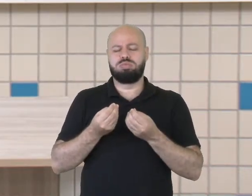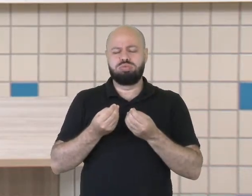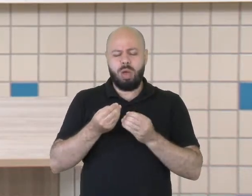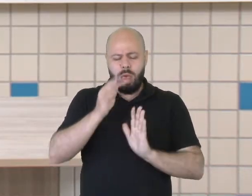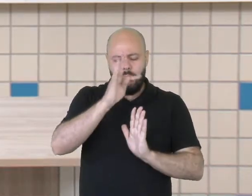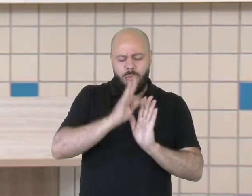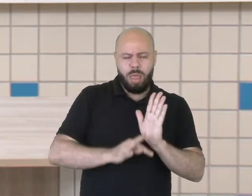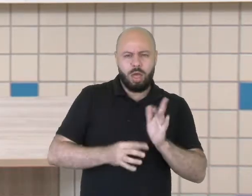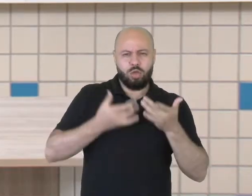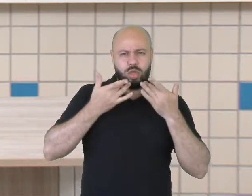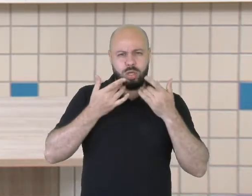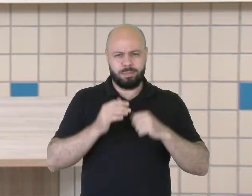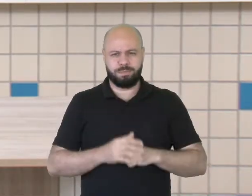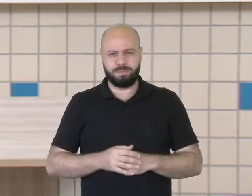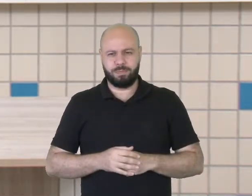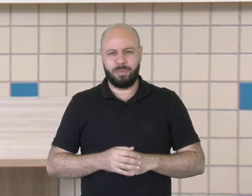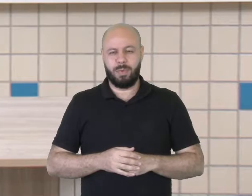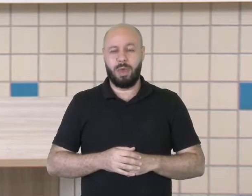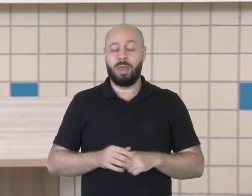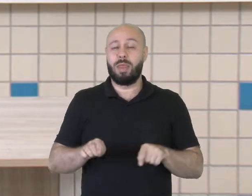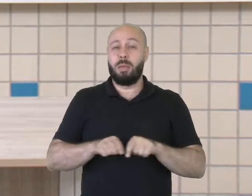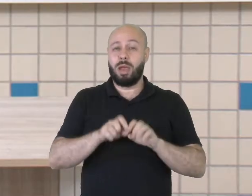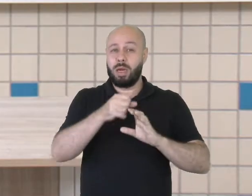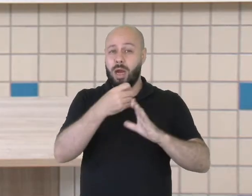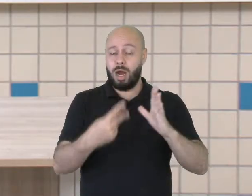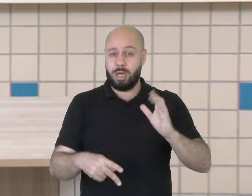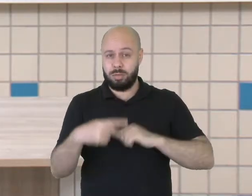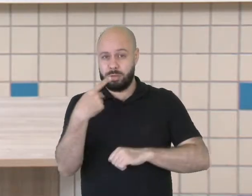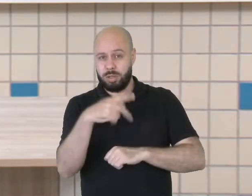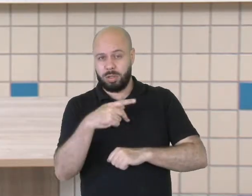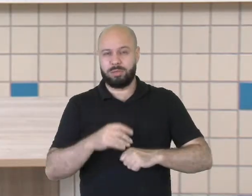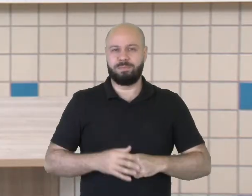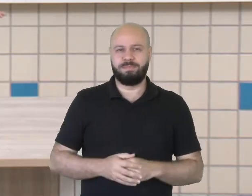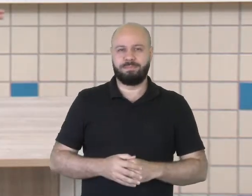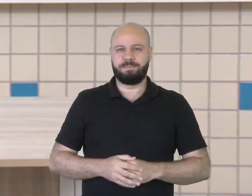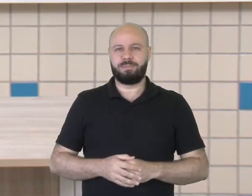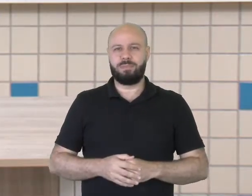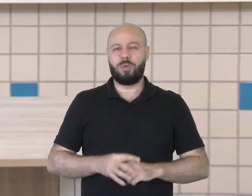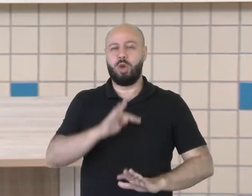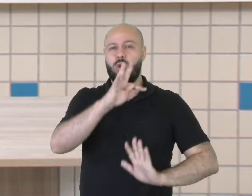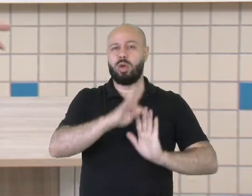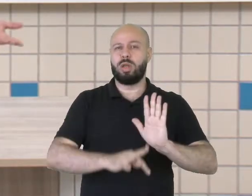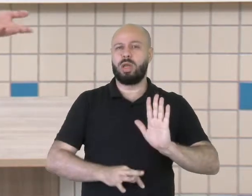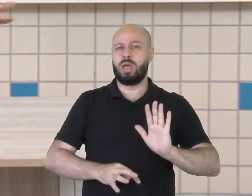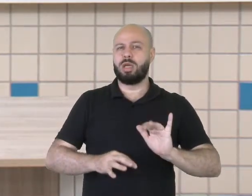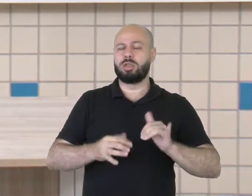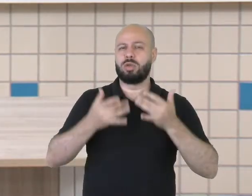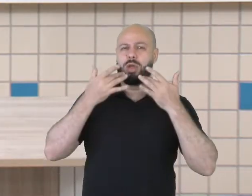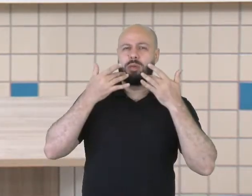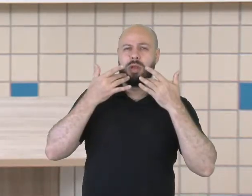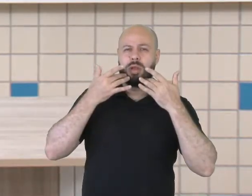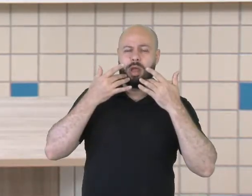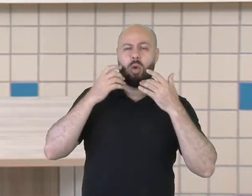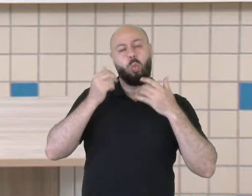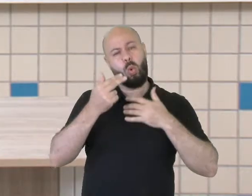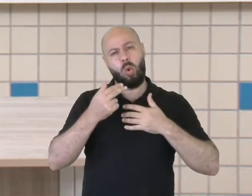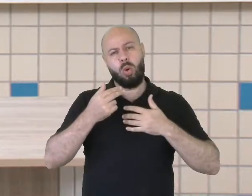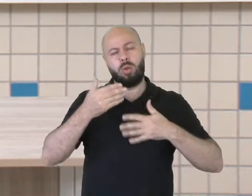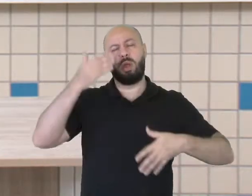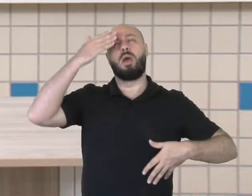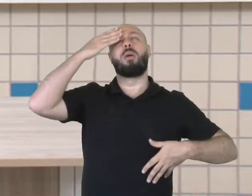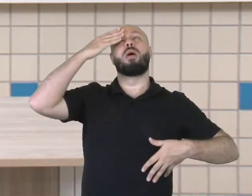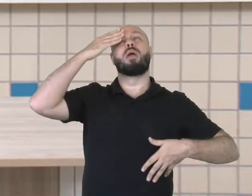texto teatral e suas características. O texto teatral ou dramático são